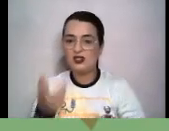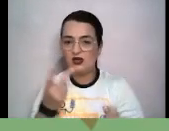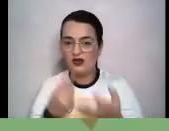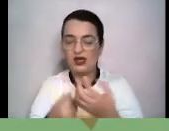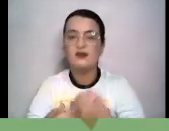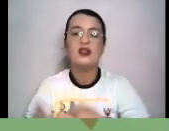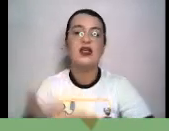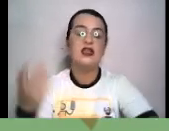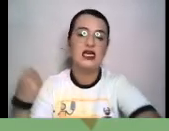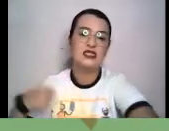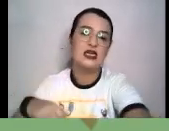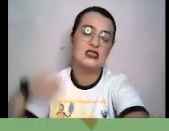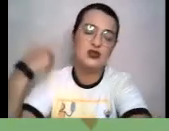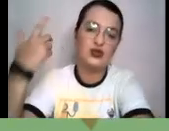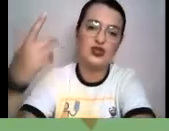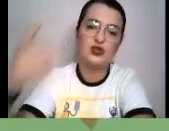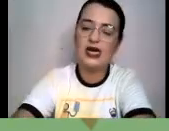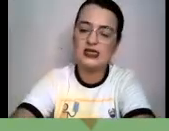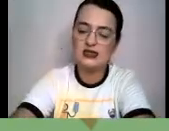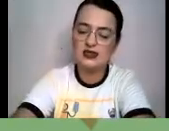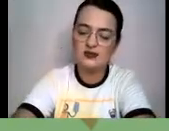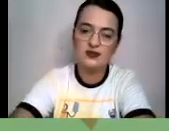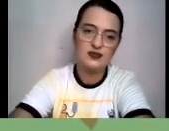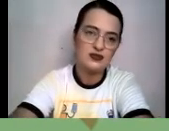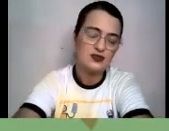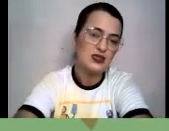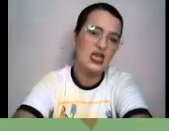só absorver, né, as riquezas dos outros países.